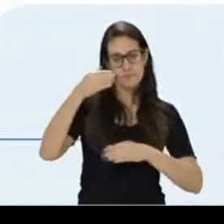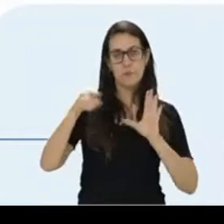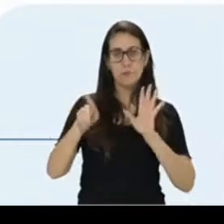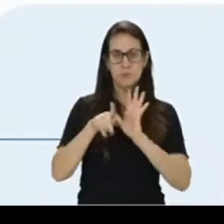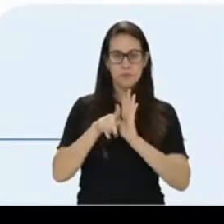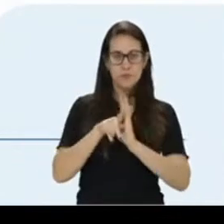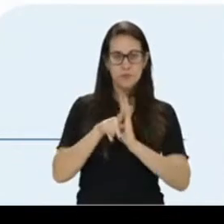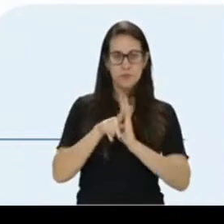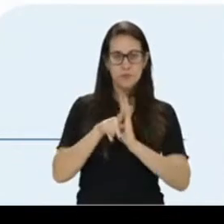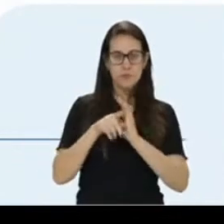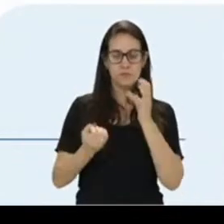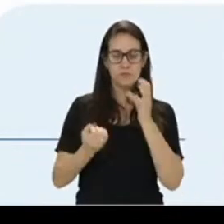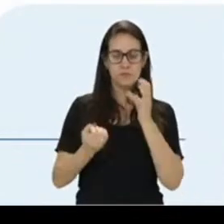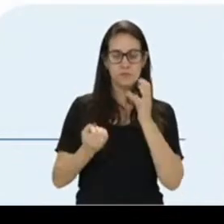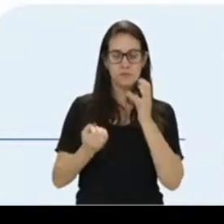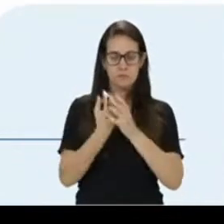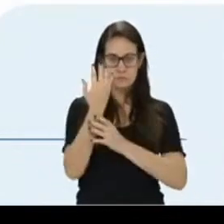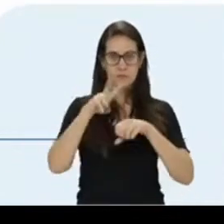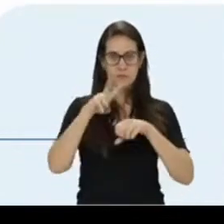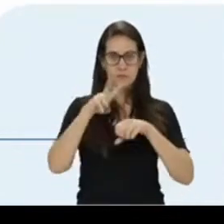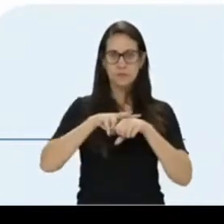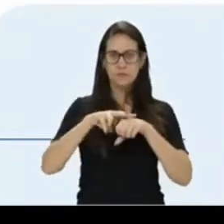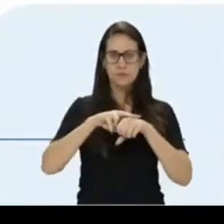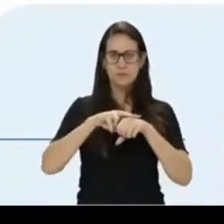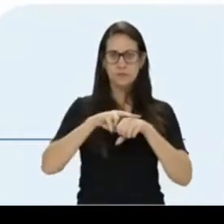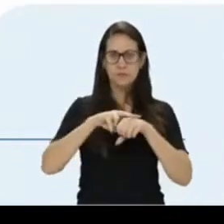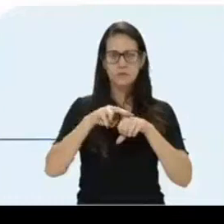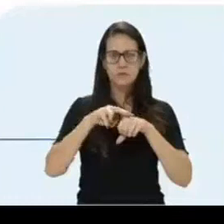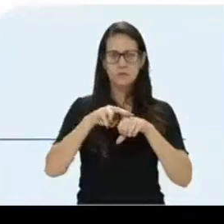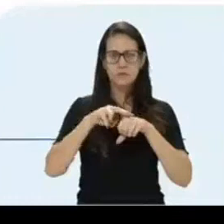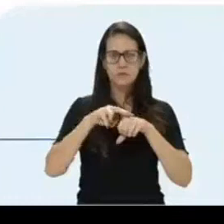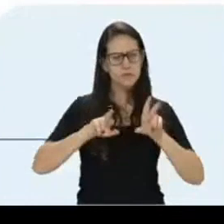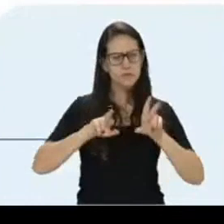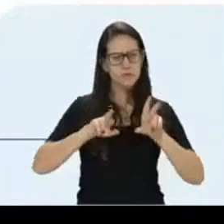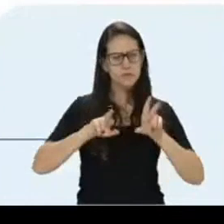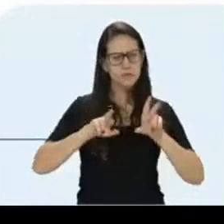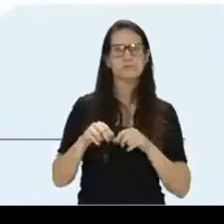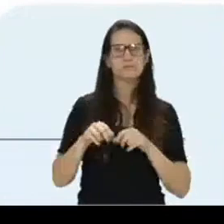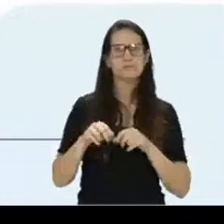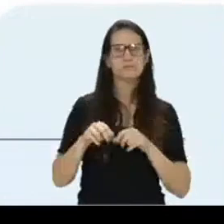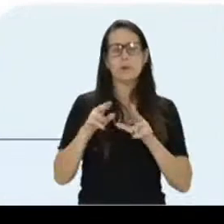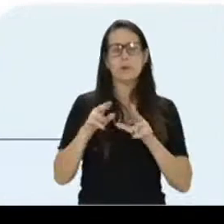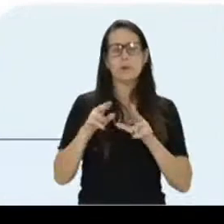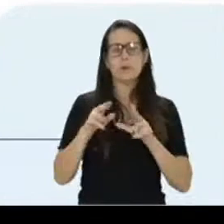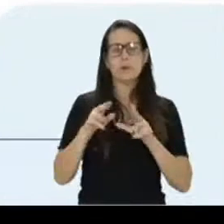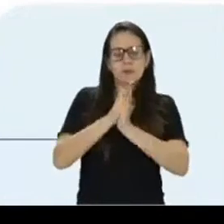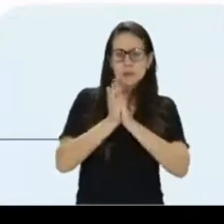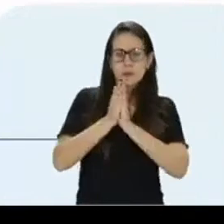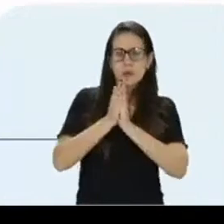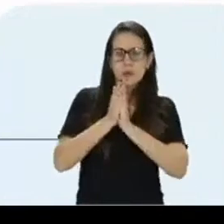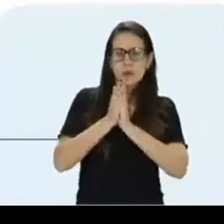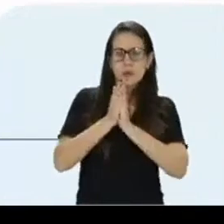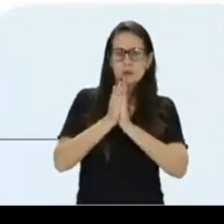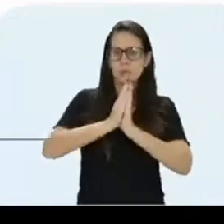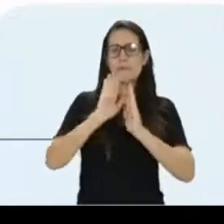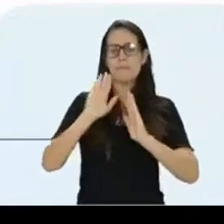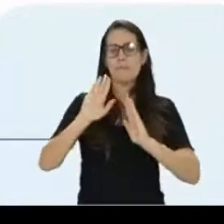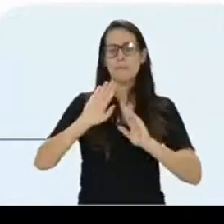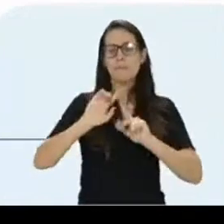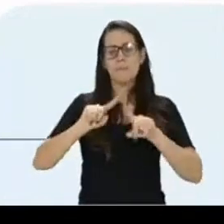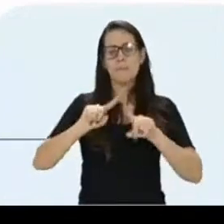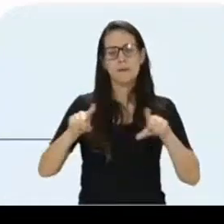eles possuem diferentes lamelas, então elas formam uma espécie de sanduíche também, mas de uma